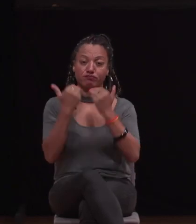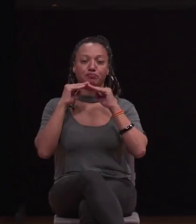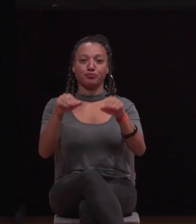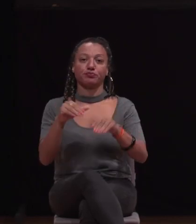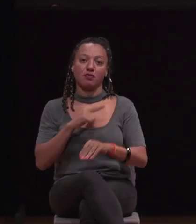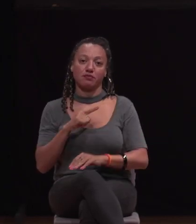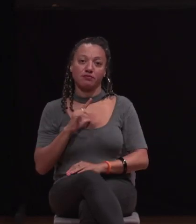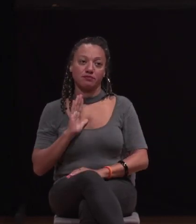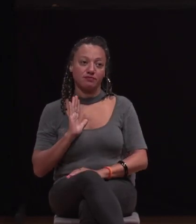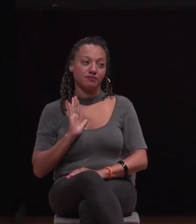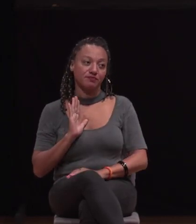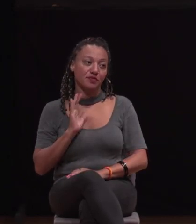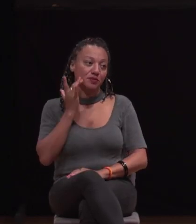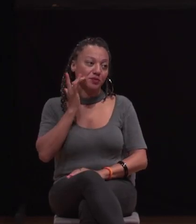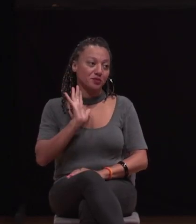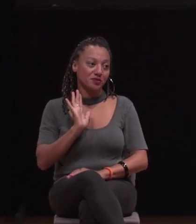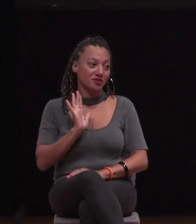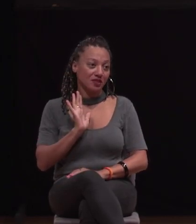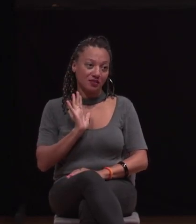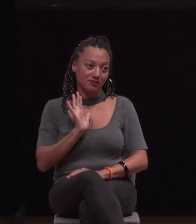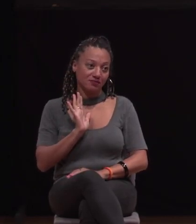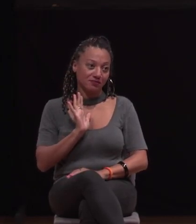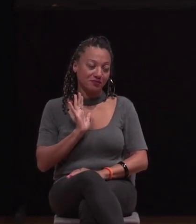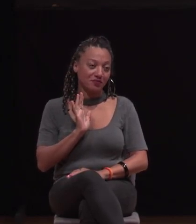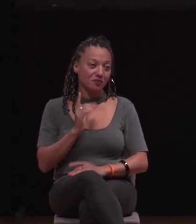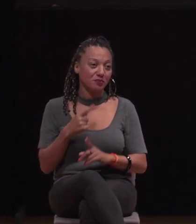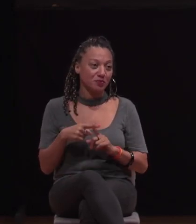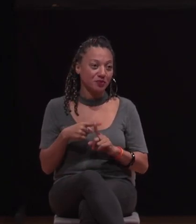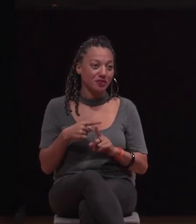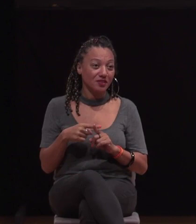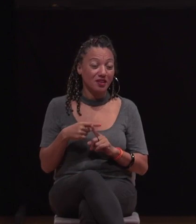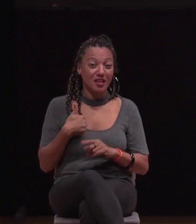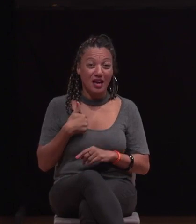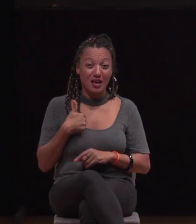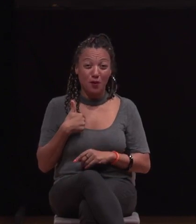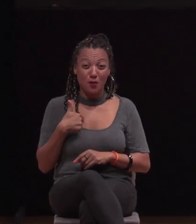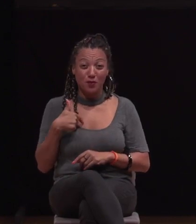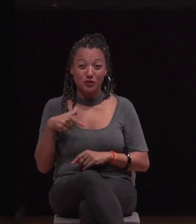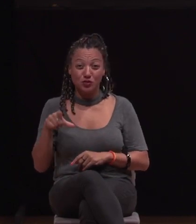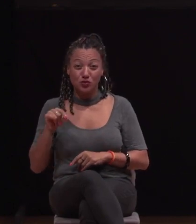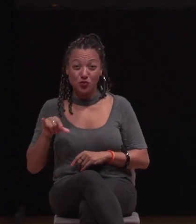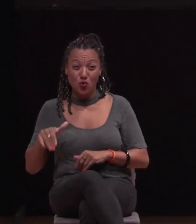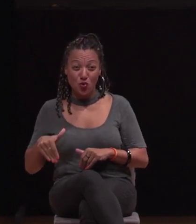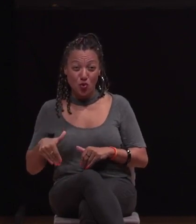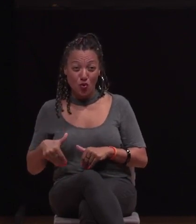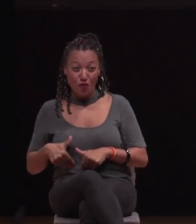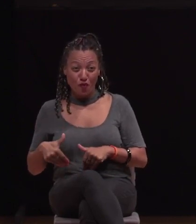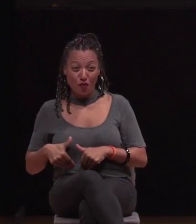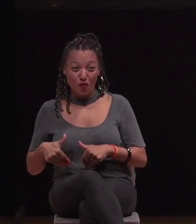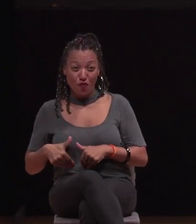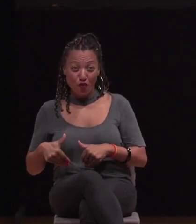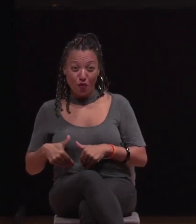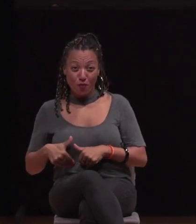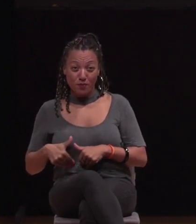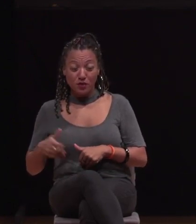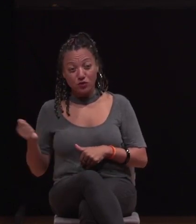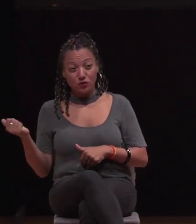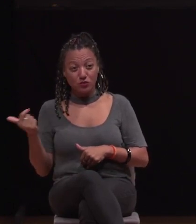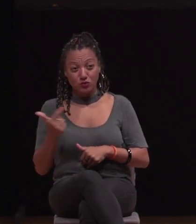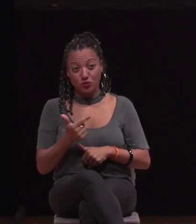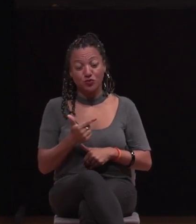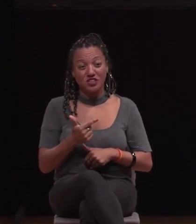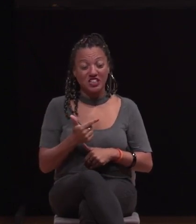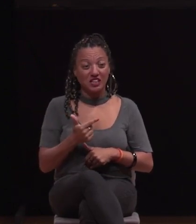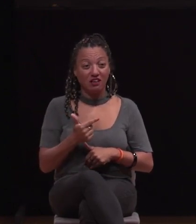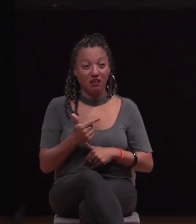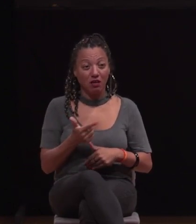não sei se eu sou da linha do acordos escusos, porque eu sou daquela que eu prefiro passar fome do que beijar a mão do opressor para ter comida.